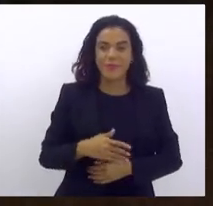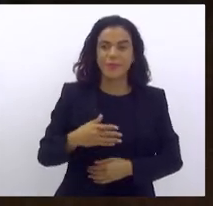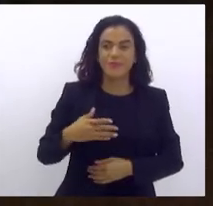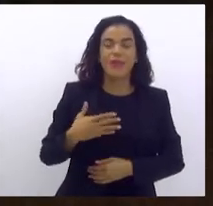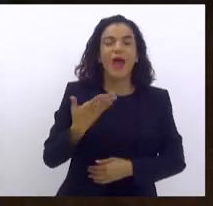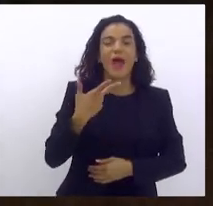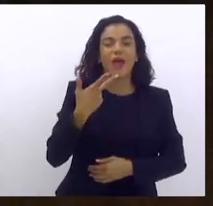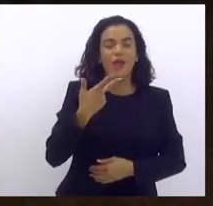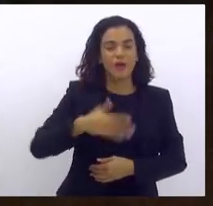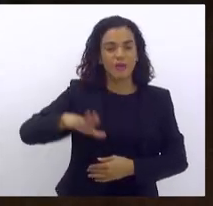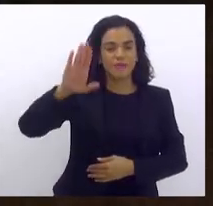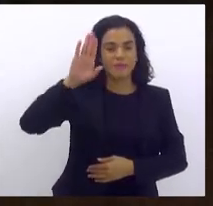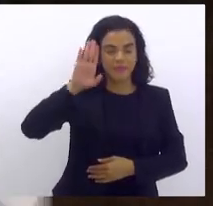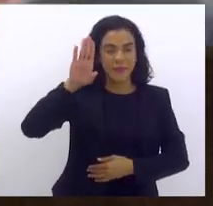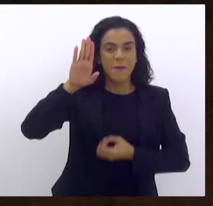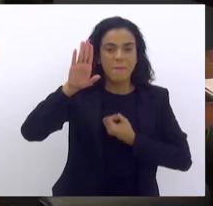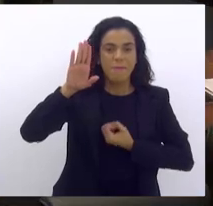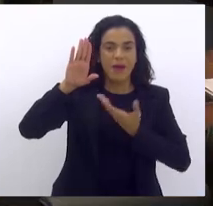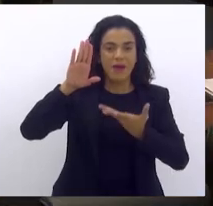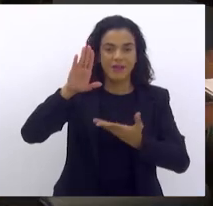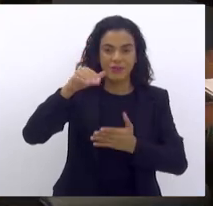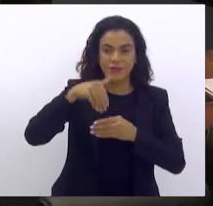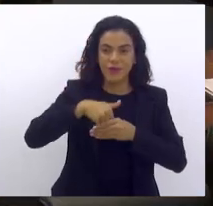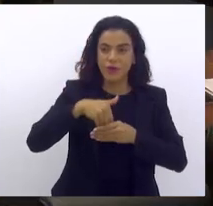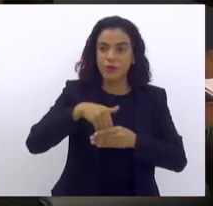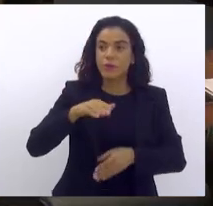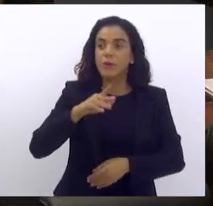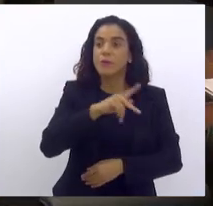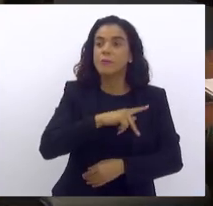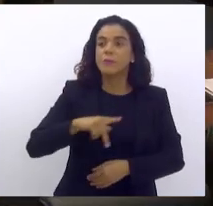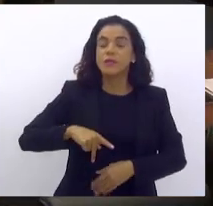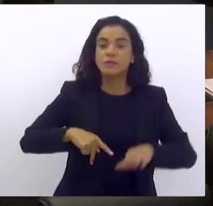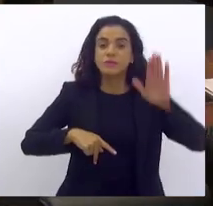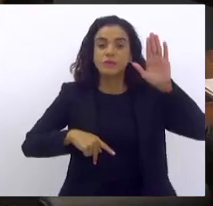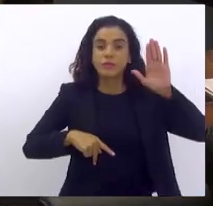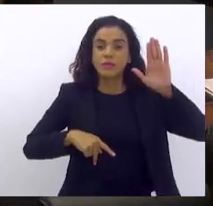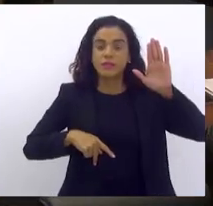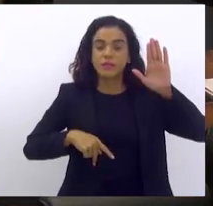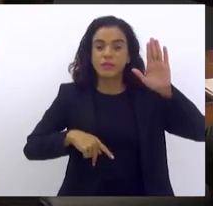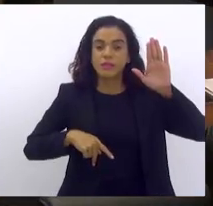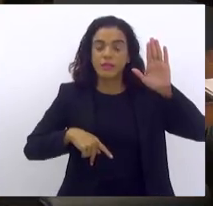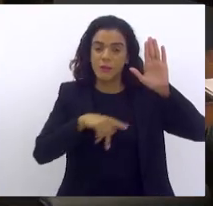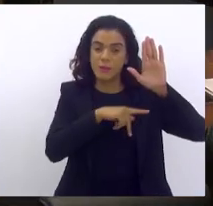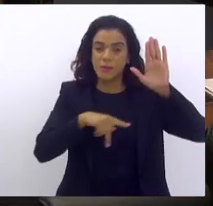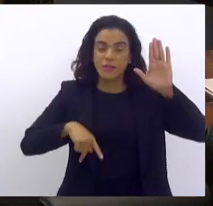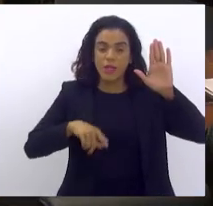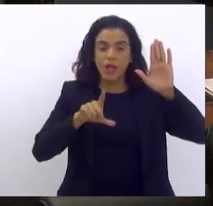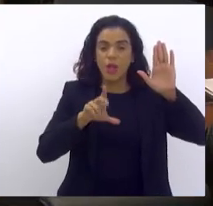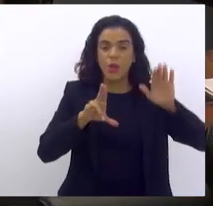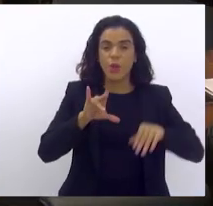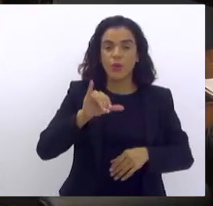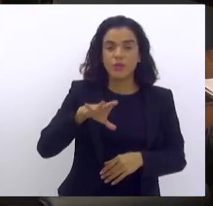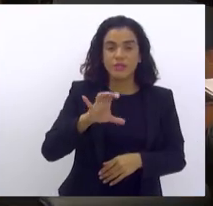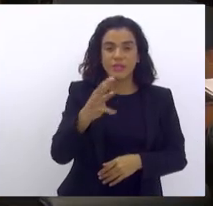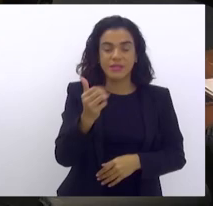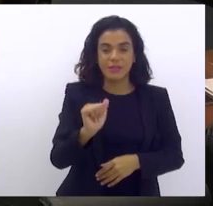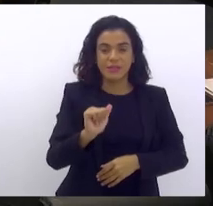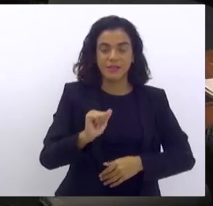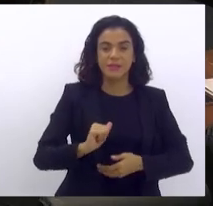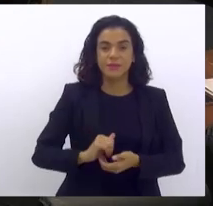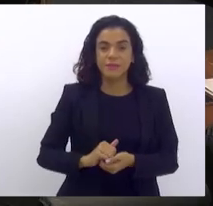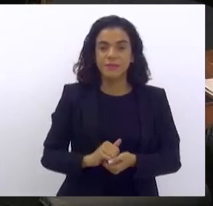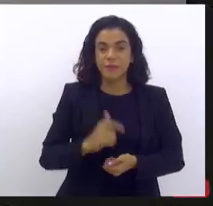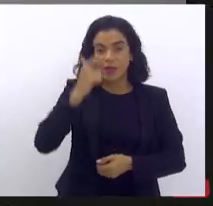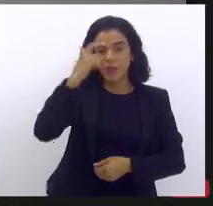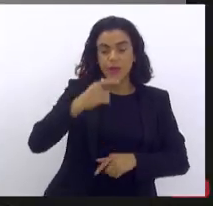de voto. Declaração de voto nosso. Presidente Brazão. Oi. Presidente Brazão. Fala, Lucinha. Estou